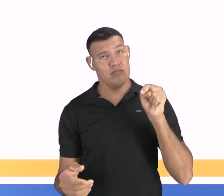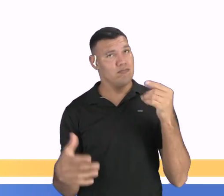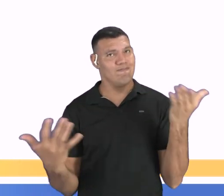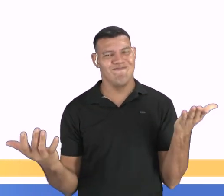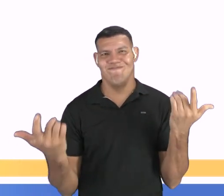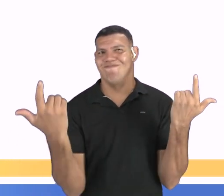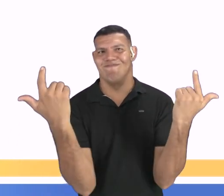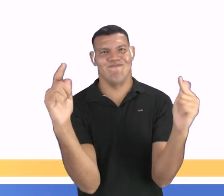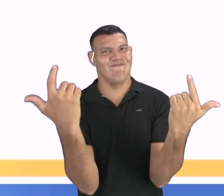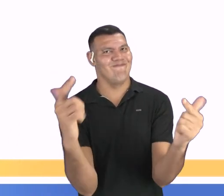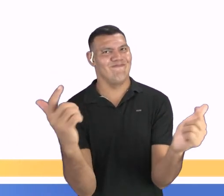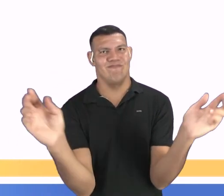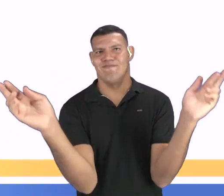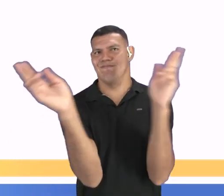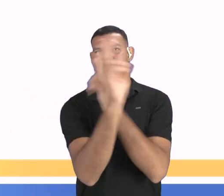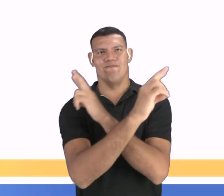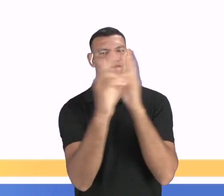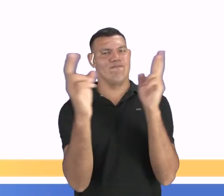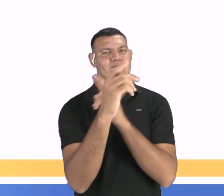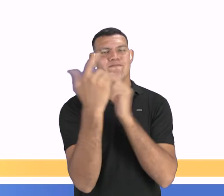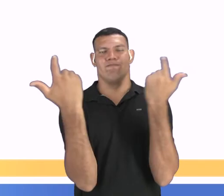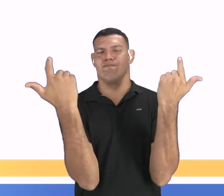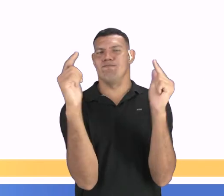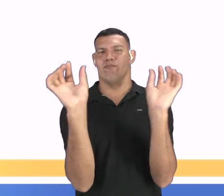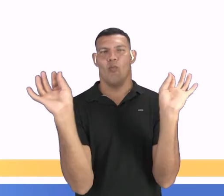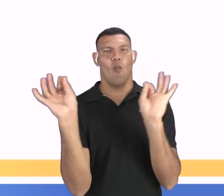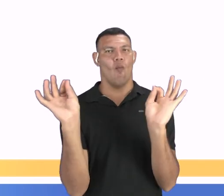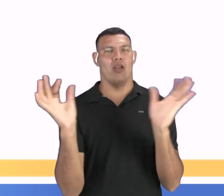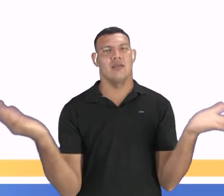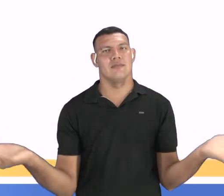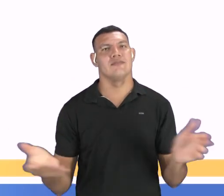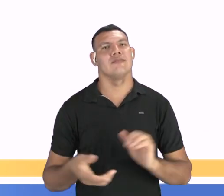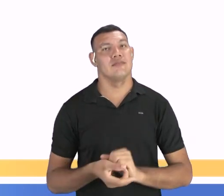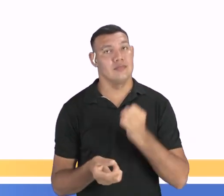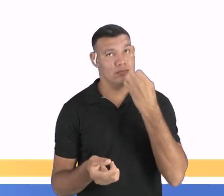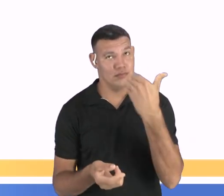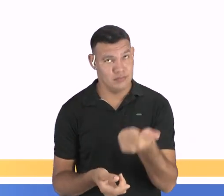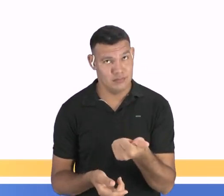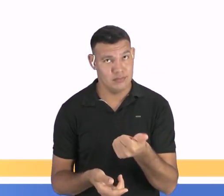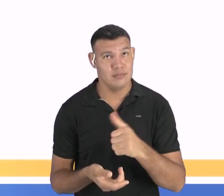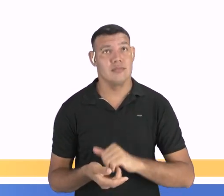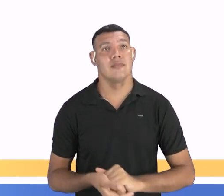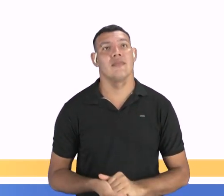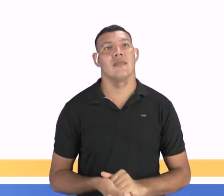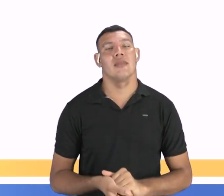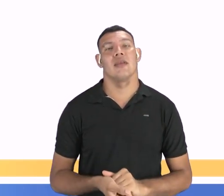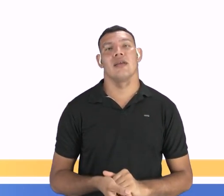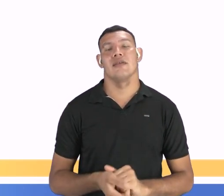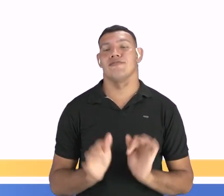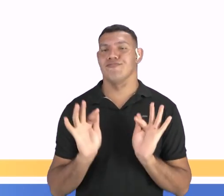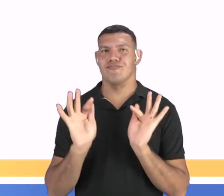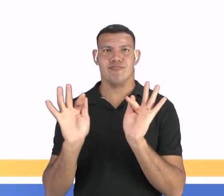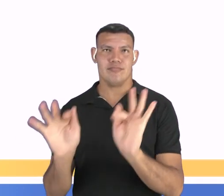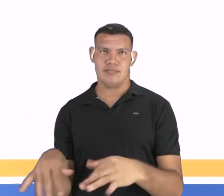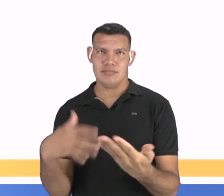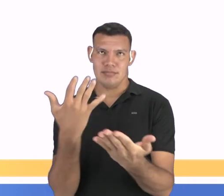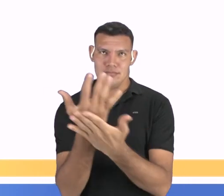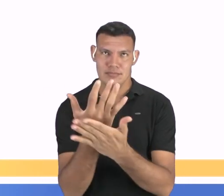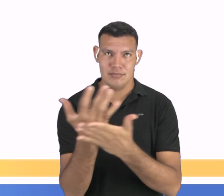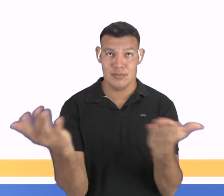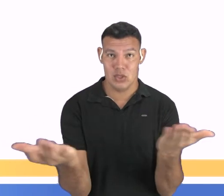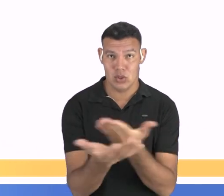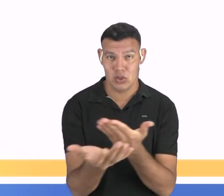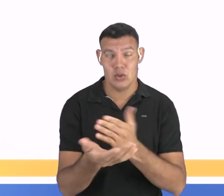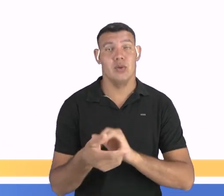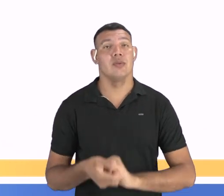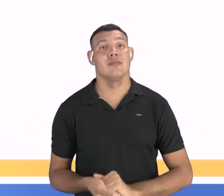não possuem proporcionalidade entre si. Tudo bem? Bom, então finalizando a nossa aula de hoje,